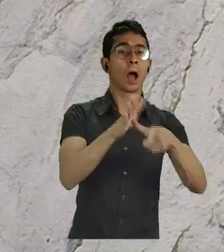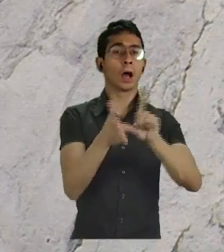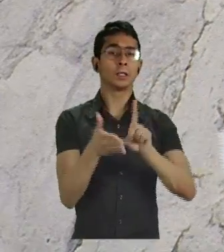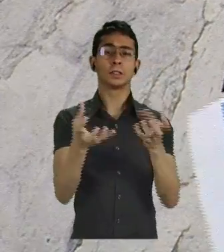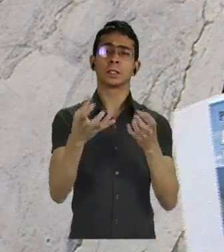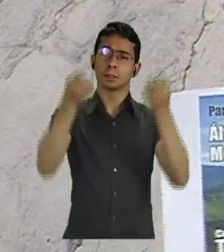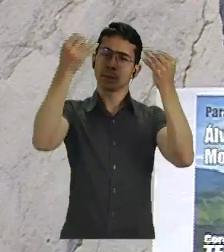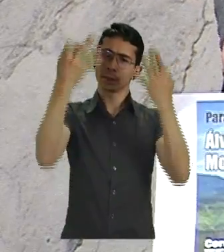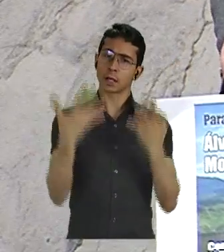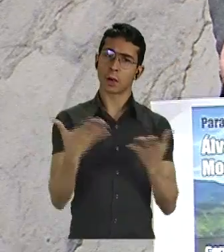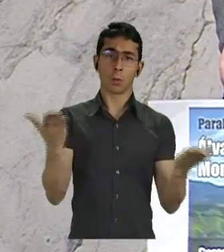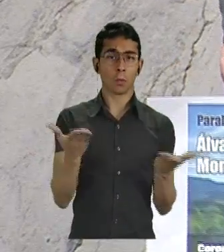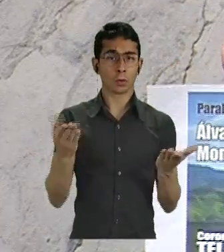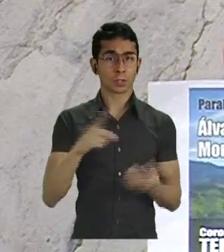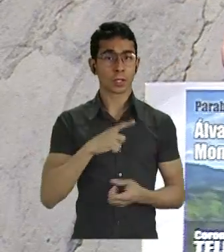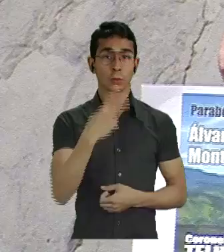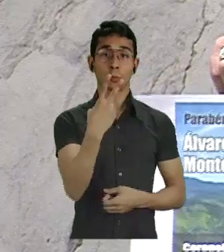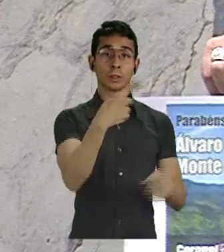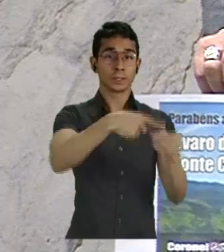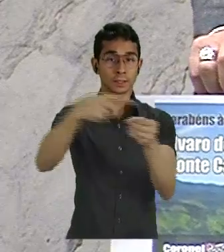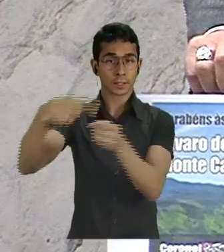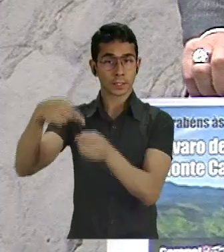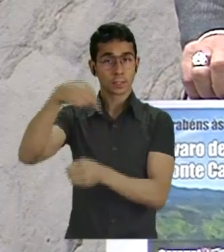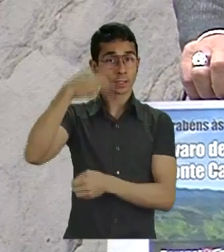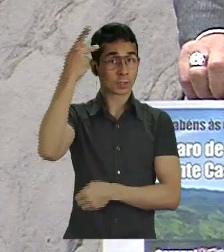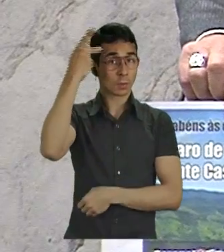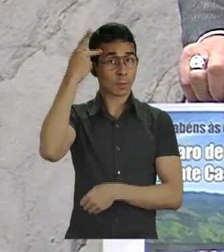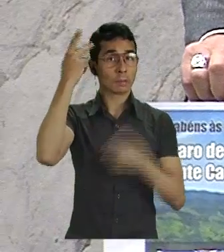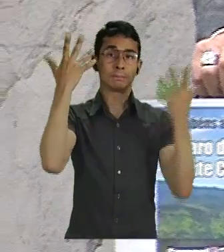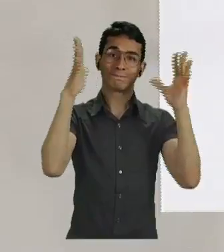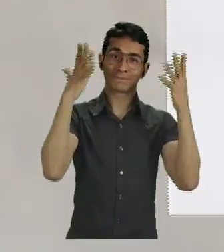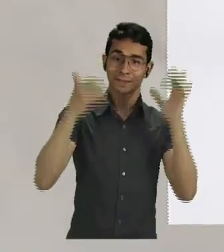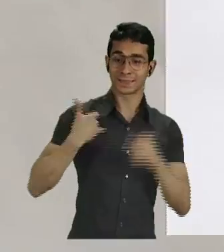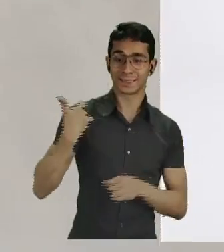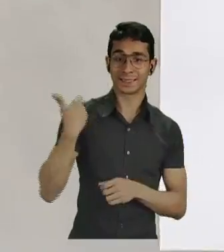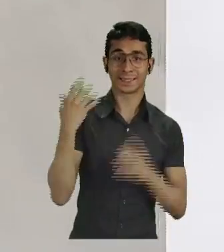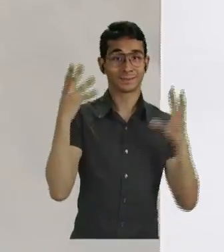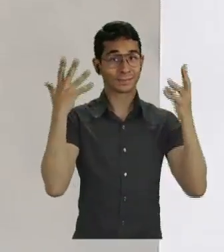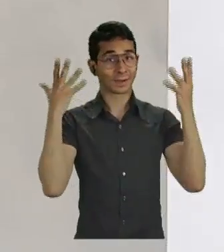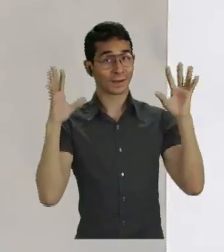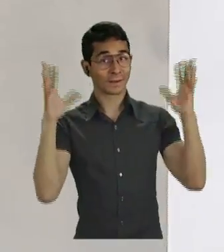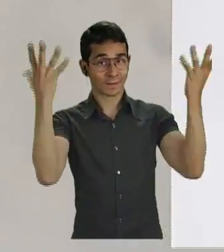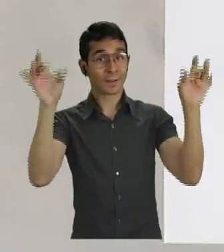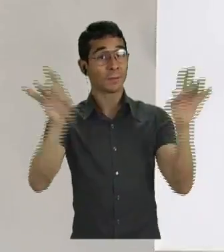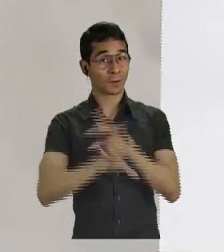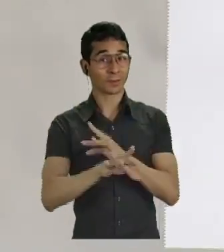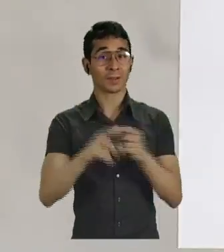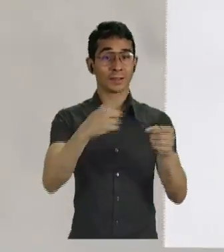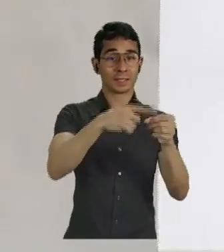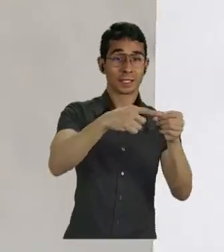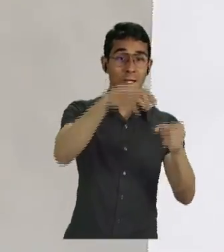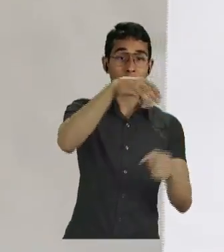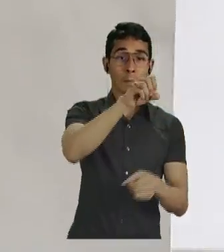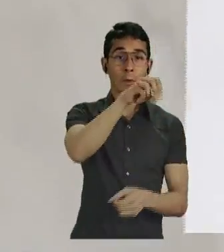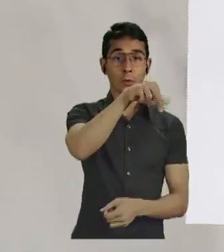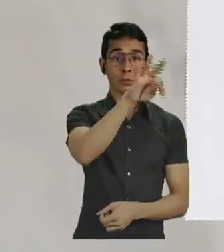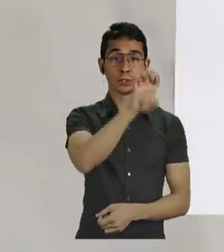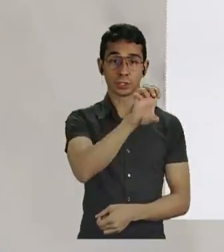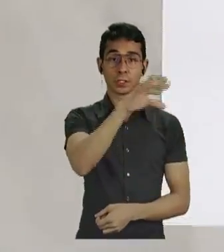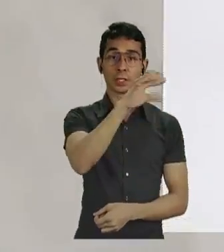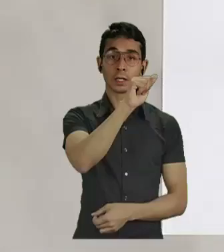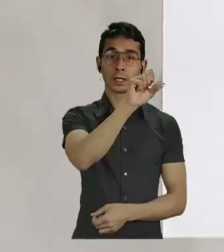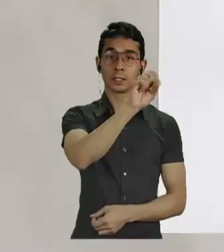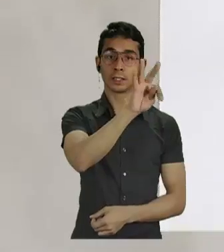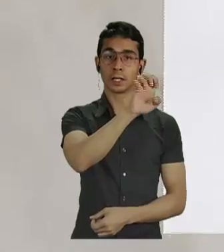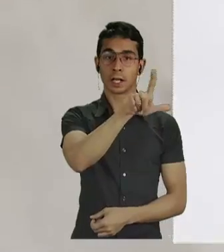é fazendo aniversário no estado de são paulo é a cidade de monte castelo ea cidade de álvaro de carvalho querendo aqui